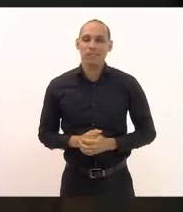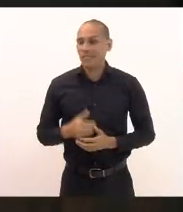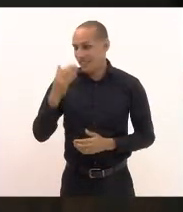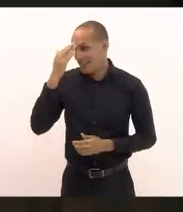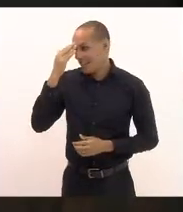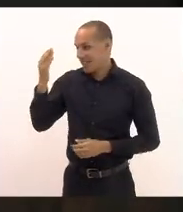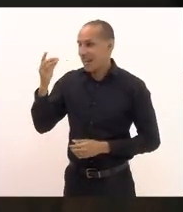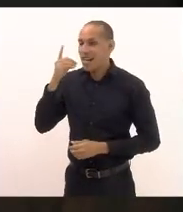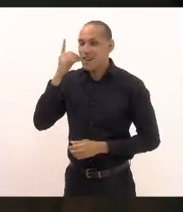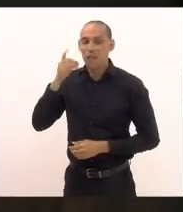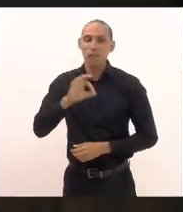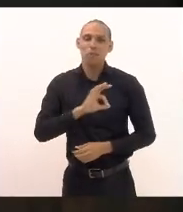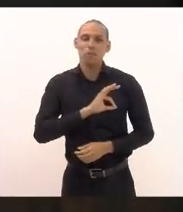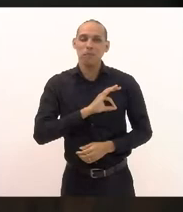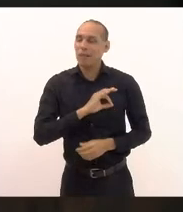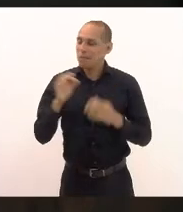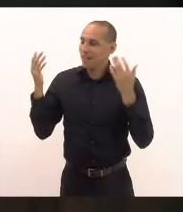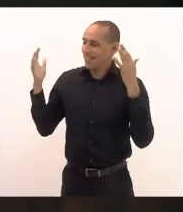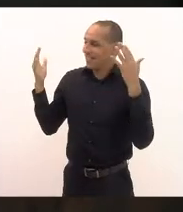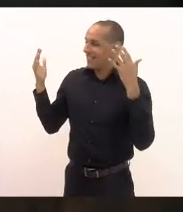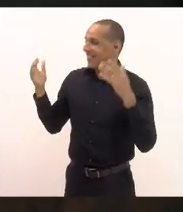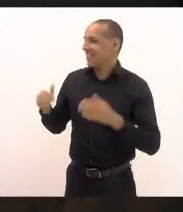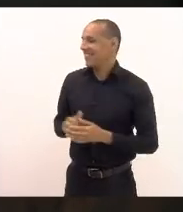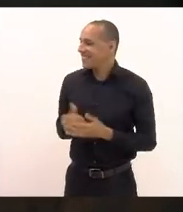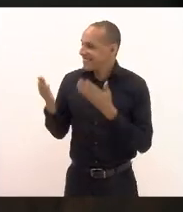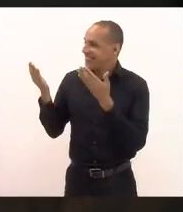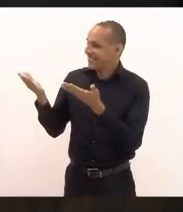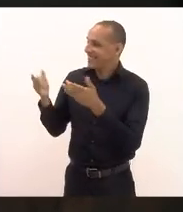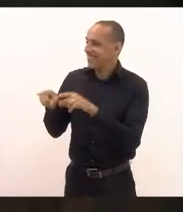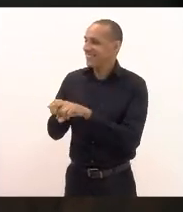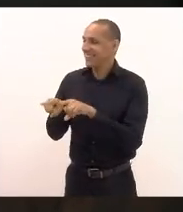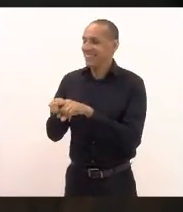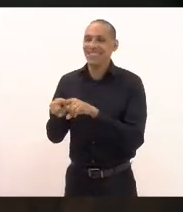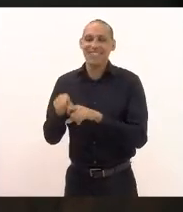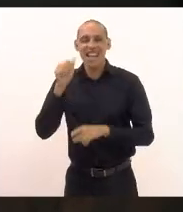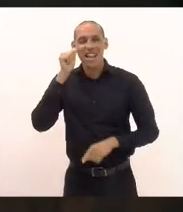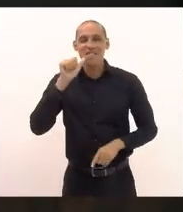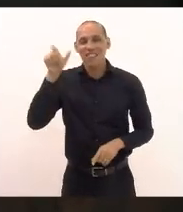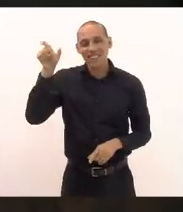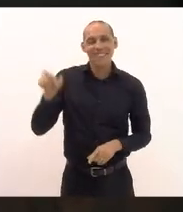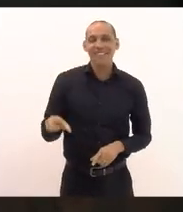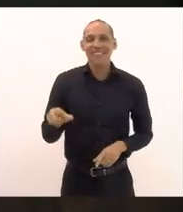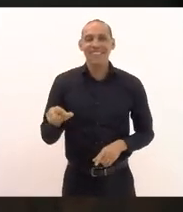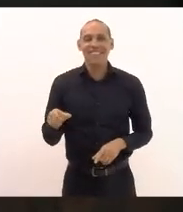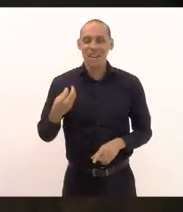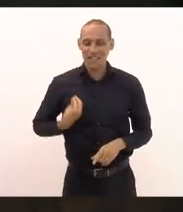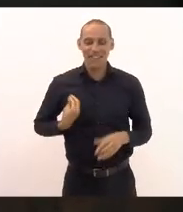Obrigada, deputada Marta Rocha, parabéns a Vossa Excelência também por ser mulher, por estar aqui